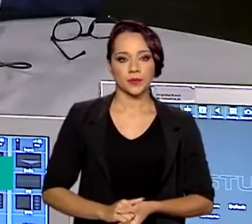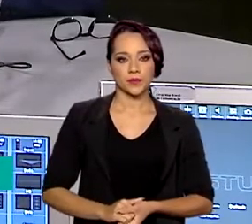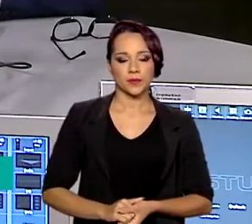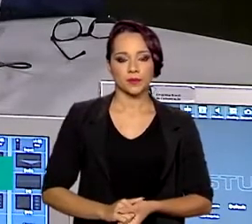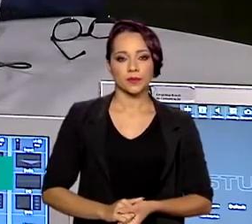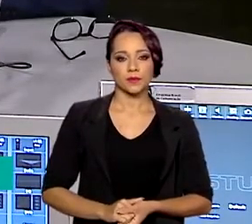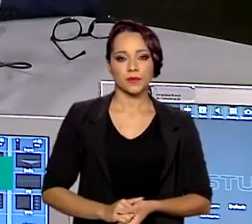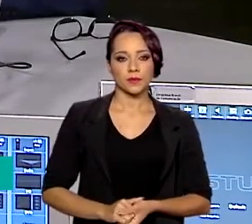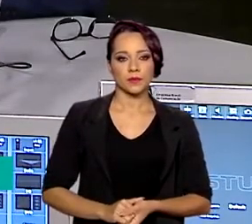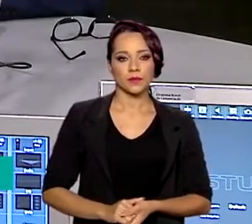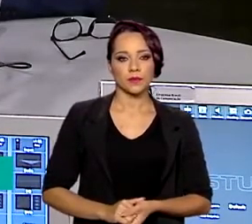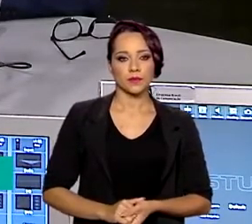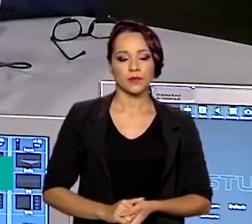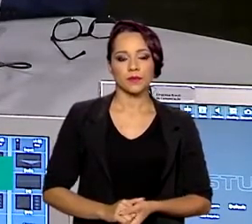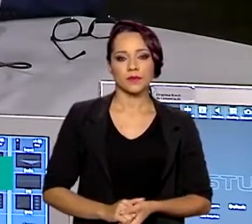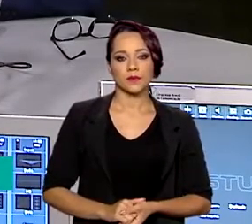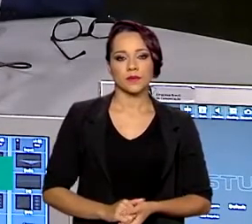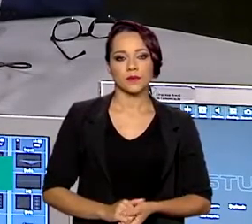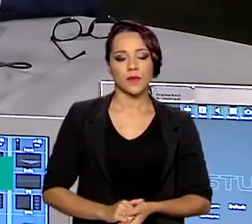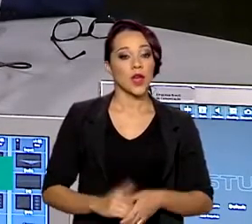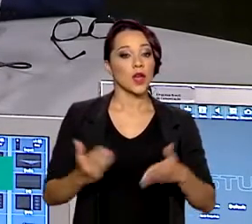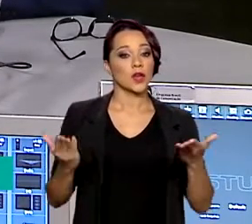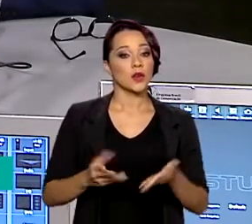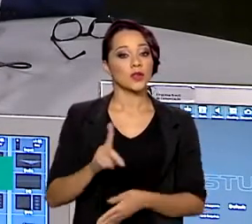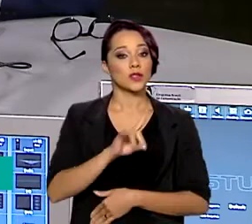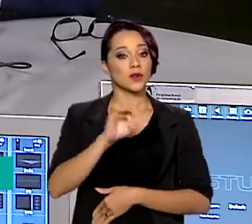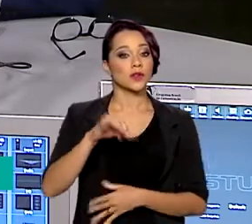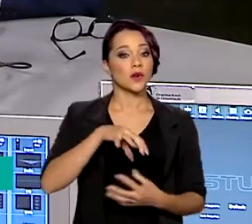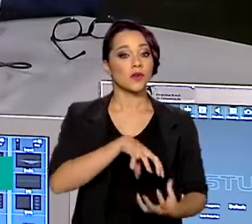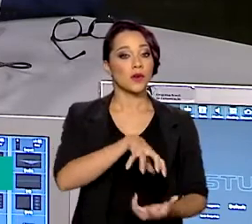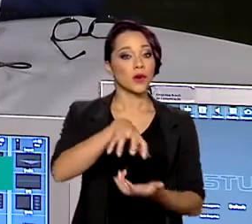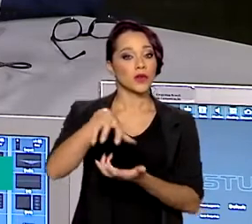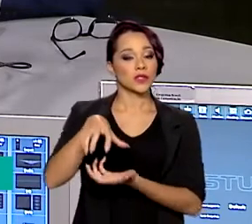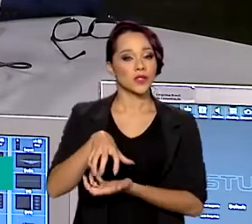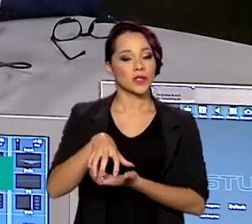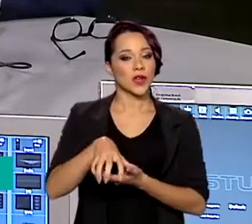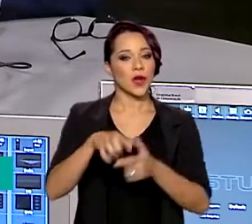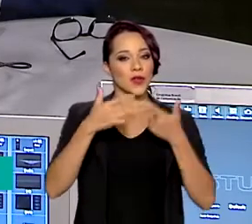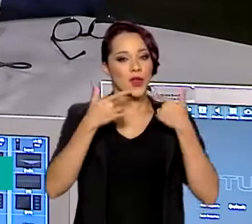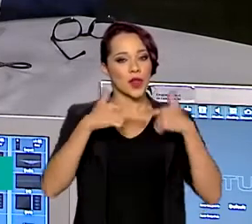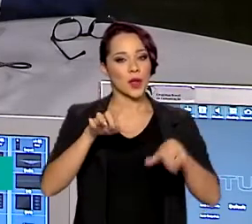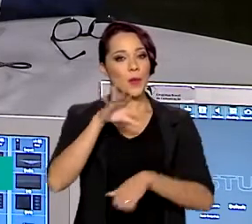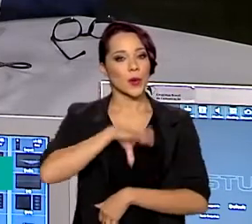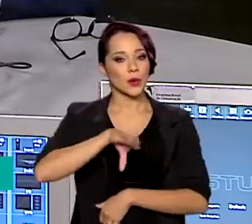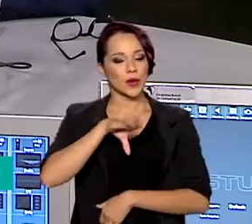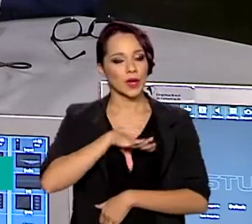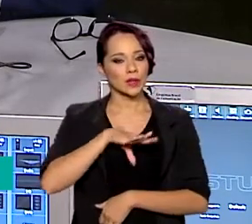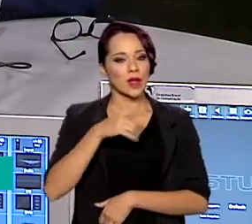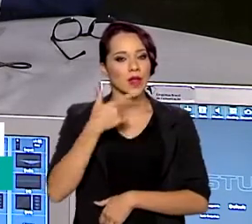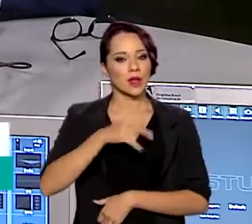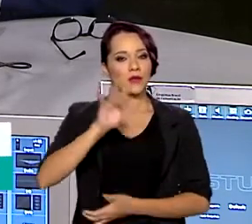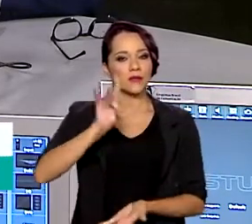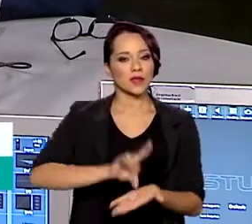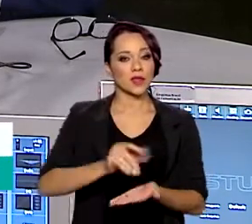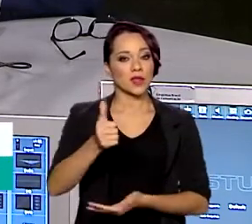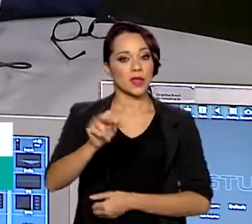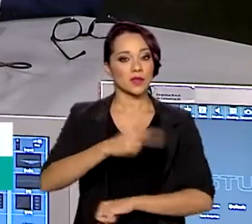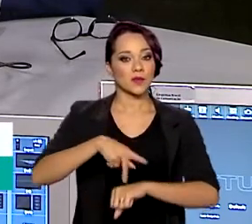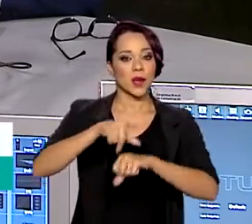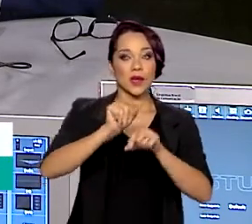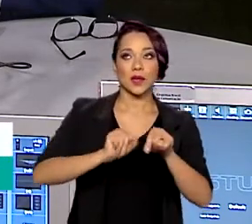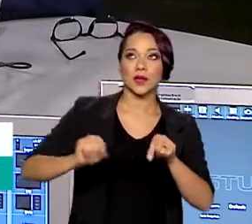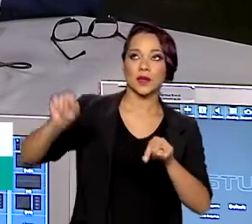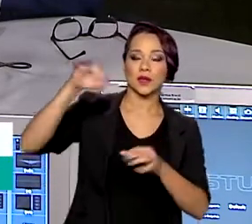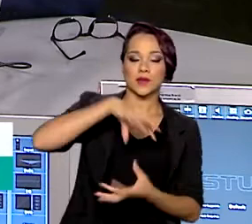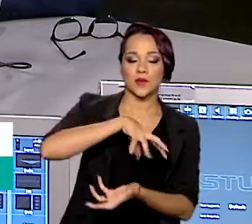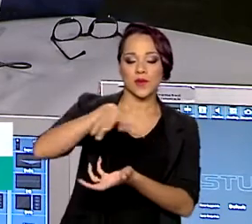Repórter Nacional. E hoje é o Dia Mundial da Língua Portuguesa, língua oficial de 10 países espalhados pelo